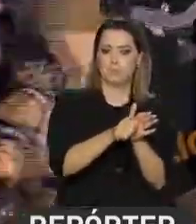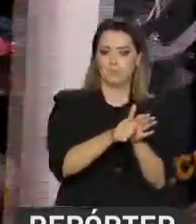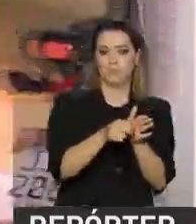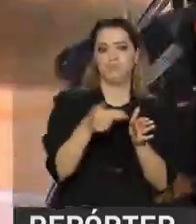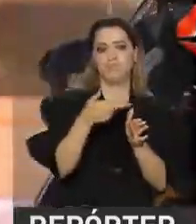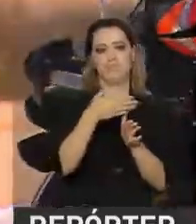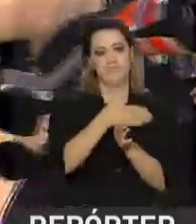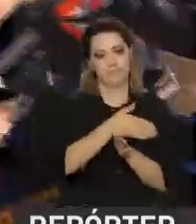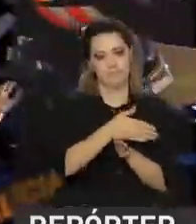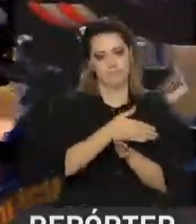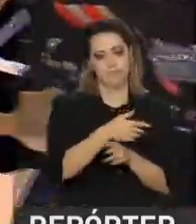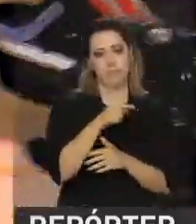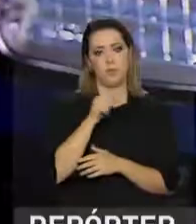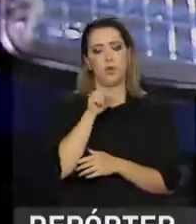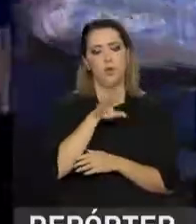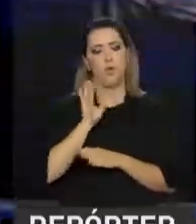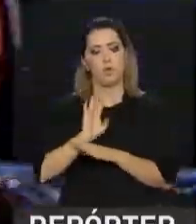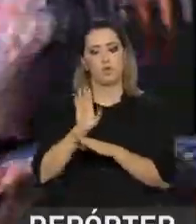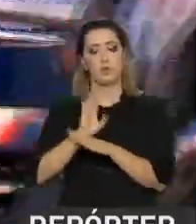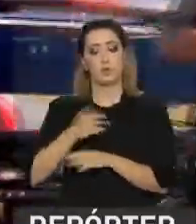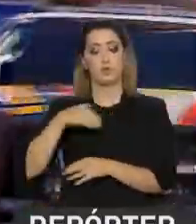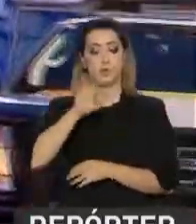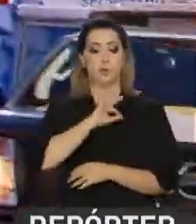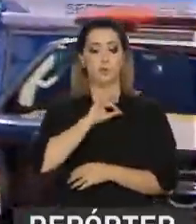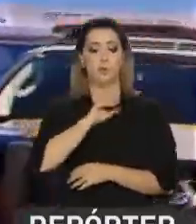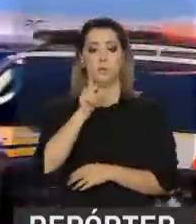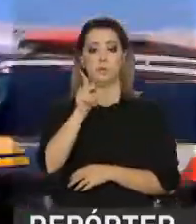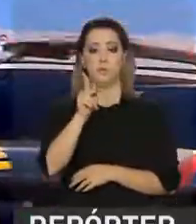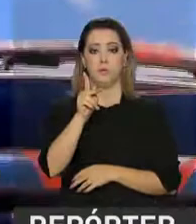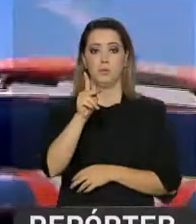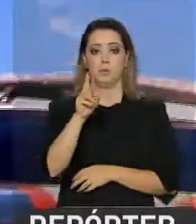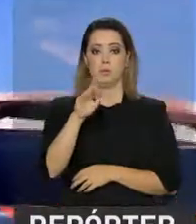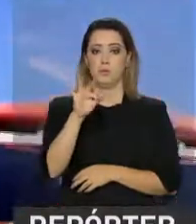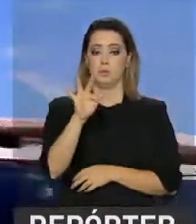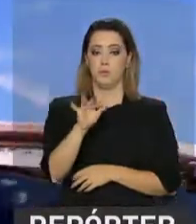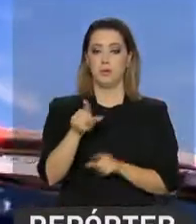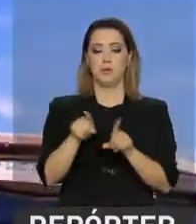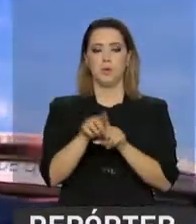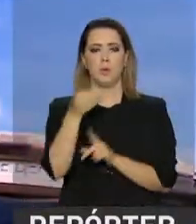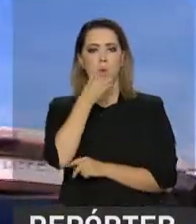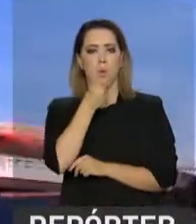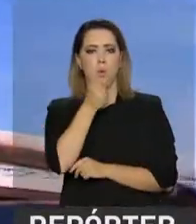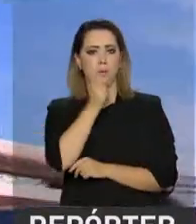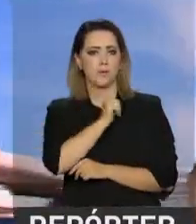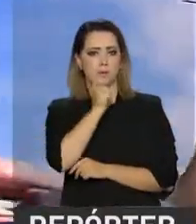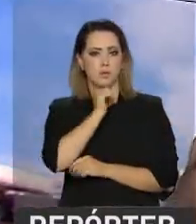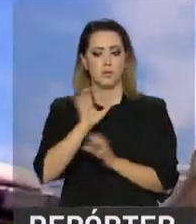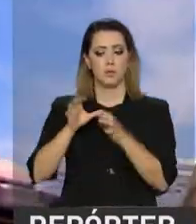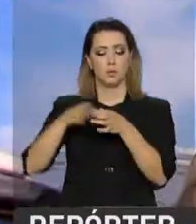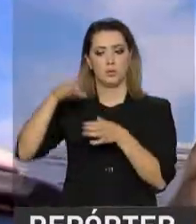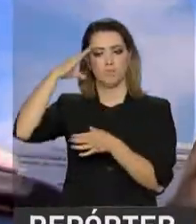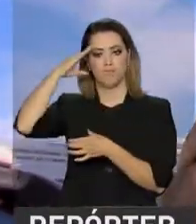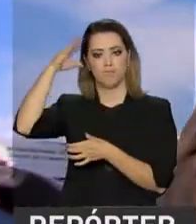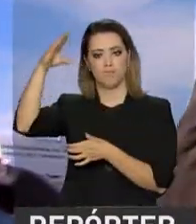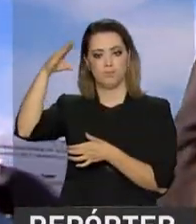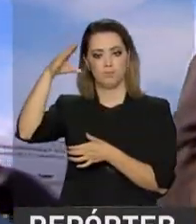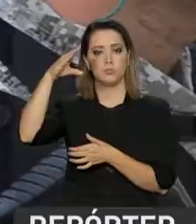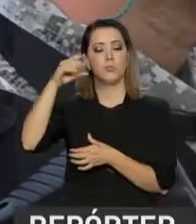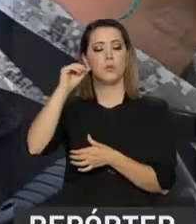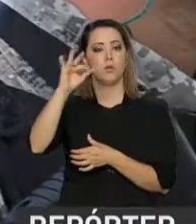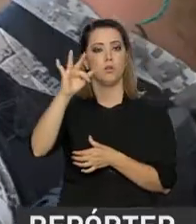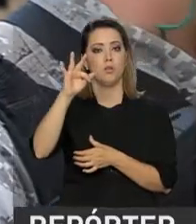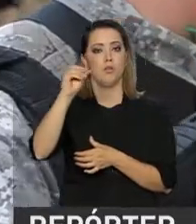É um reforço de mais policiais rodoviários federais e outros homens e mulheres da Força Nacional de Segurança